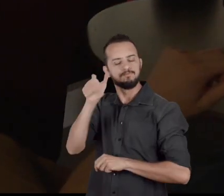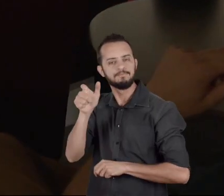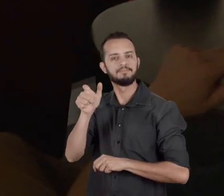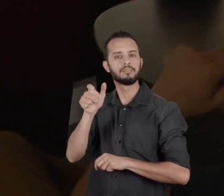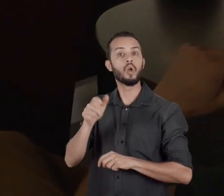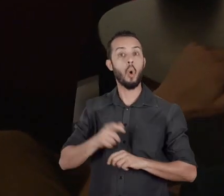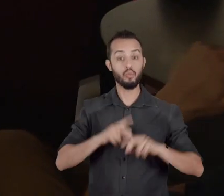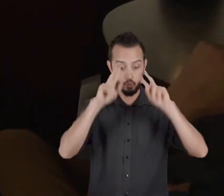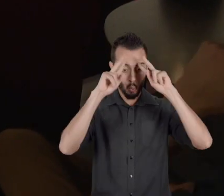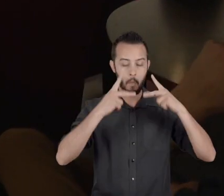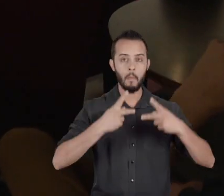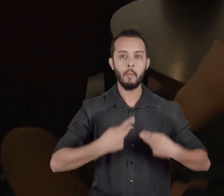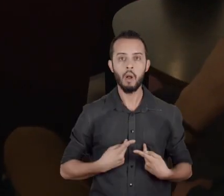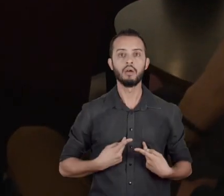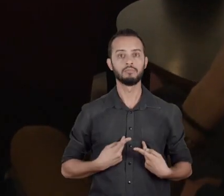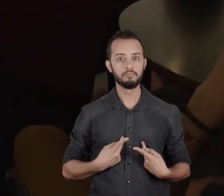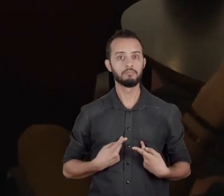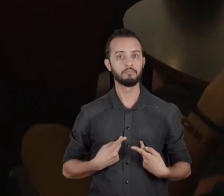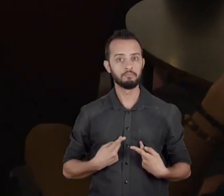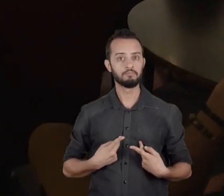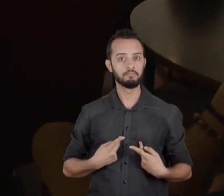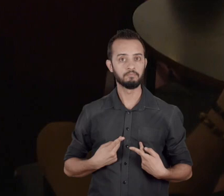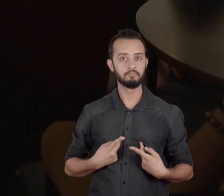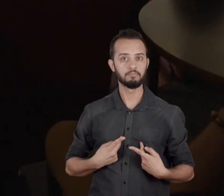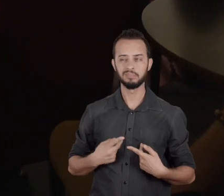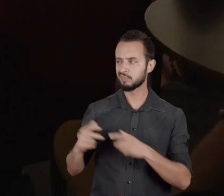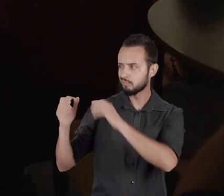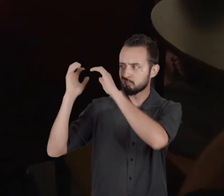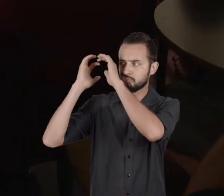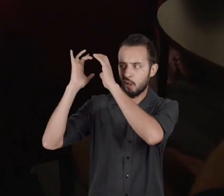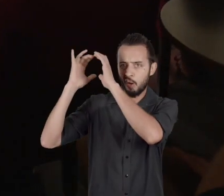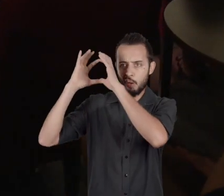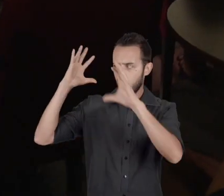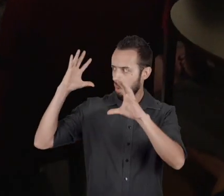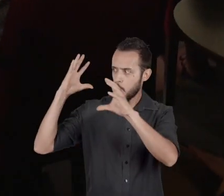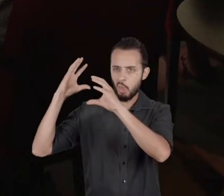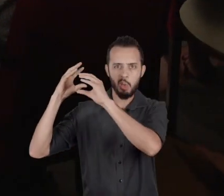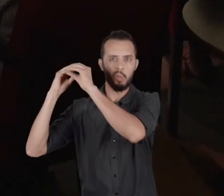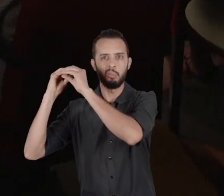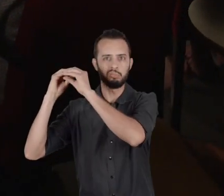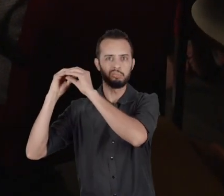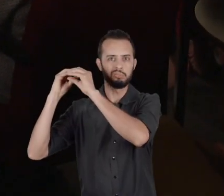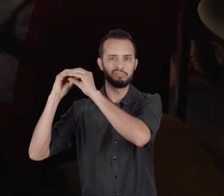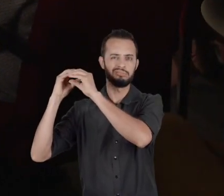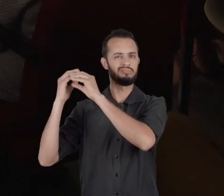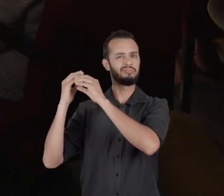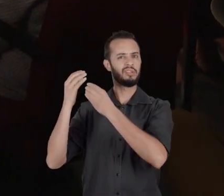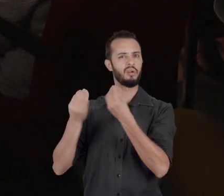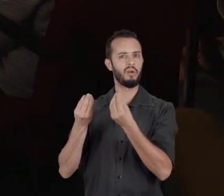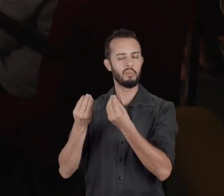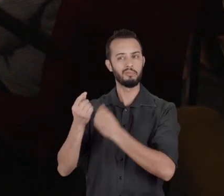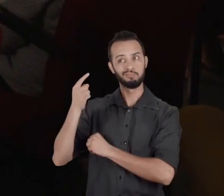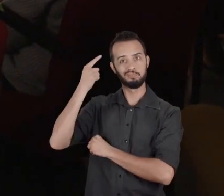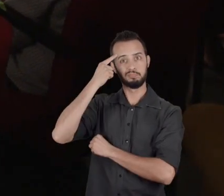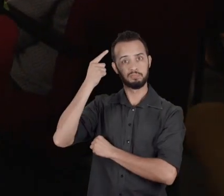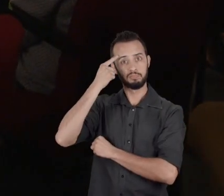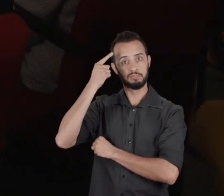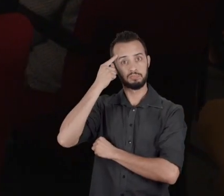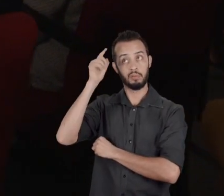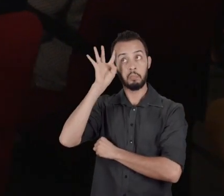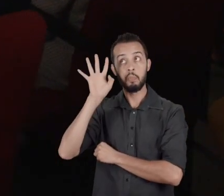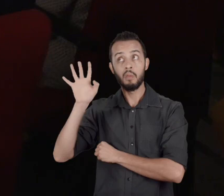que os seres humanos são, de alguma maneira, reduzíveis a seus cérebros, se tornou